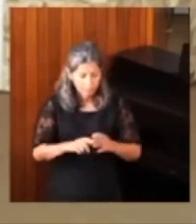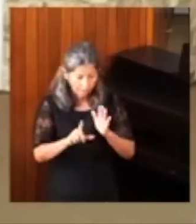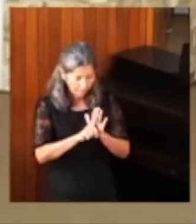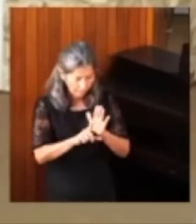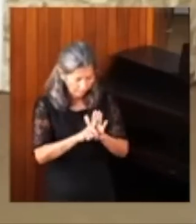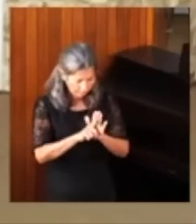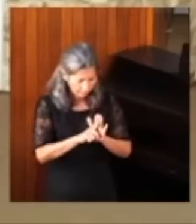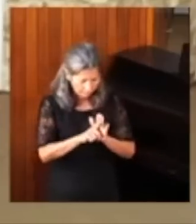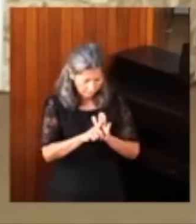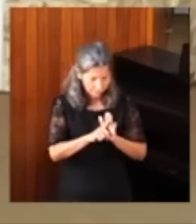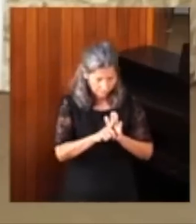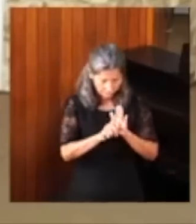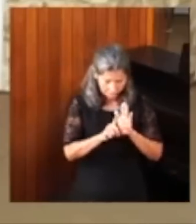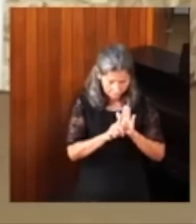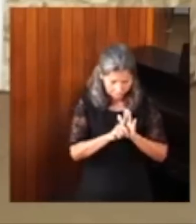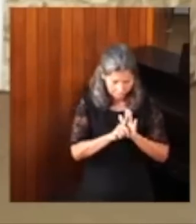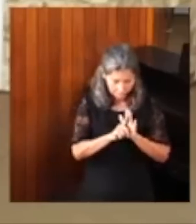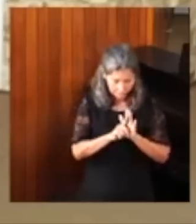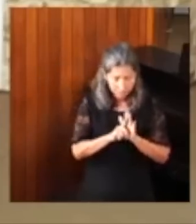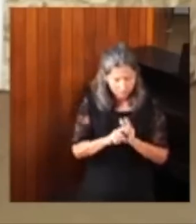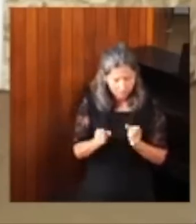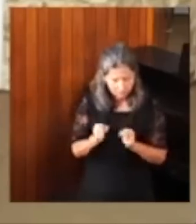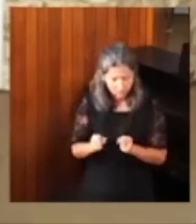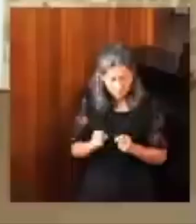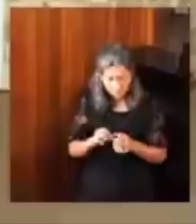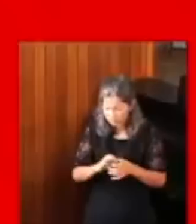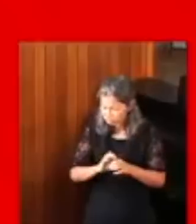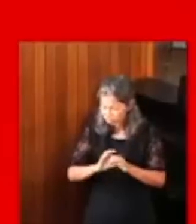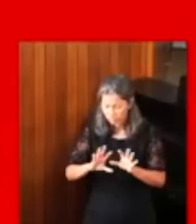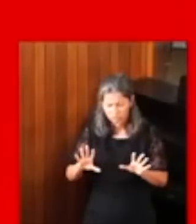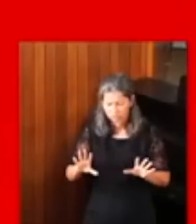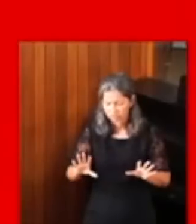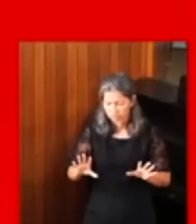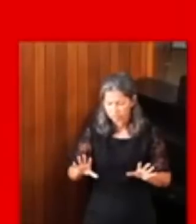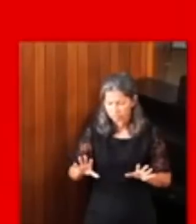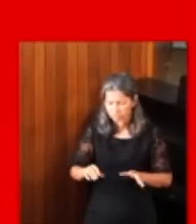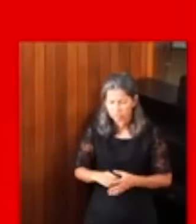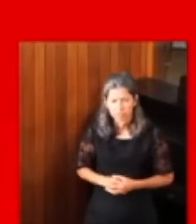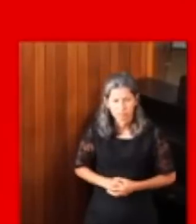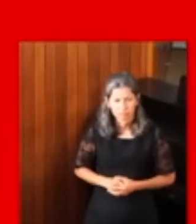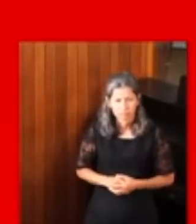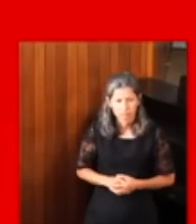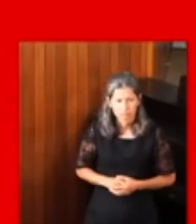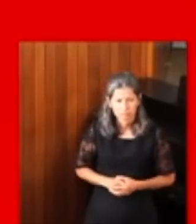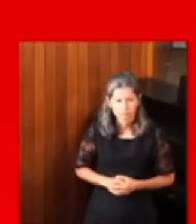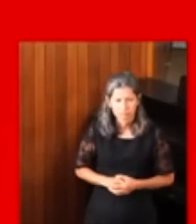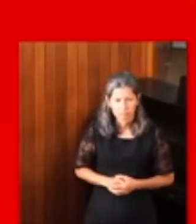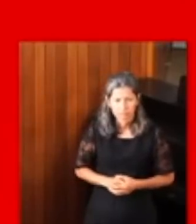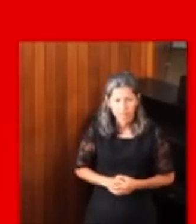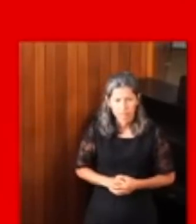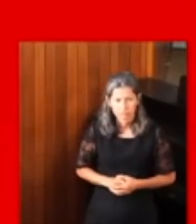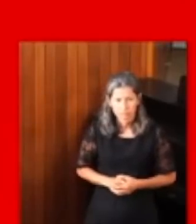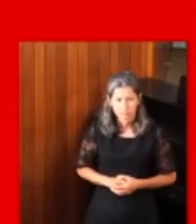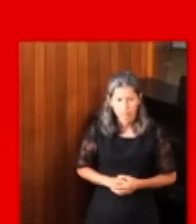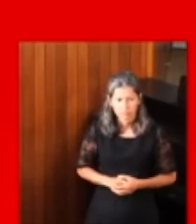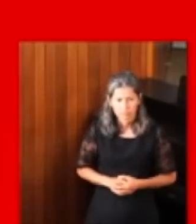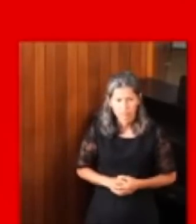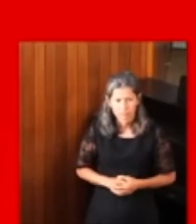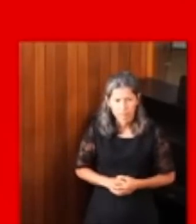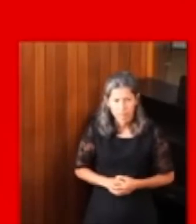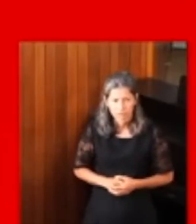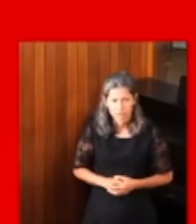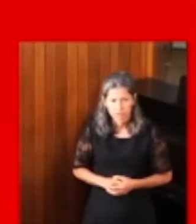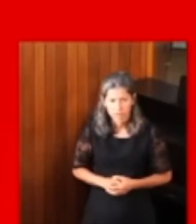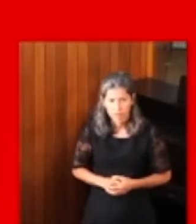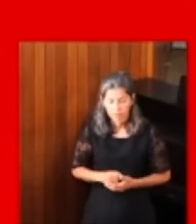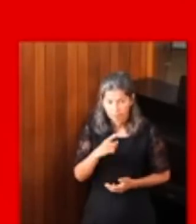assim de uma tremenda blasfêmia foi o fato de que uma mulher, uma prostituta, foi entronizada como deusa